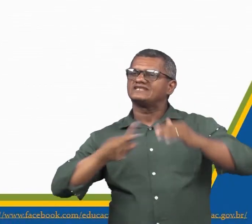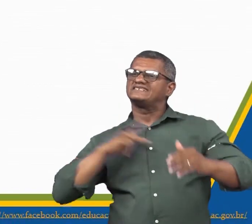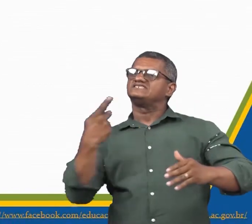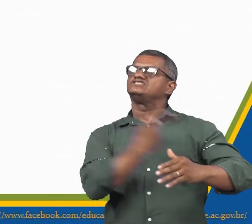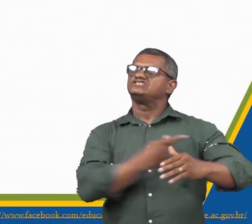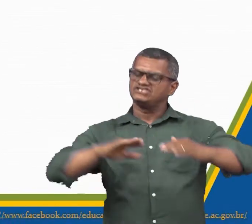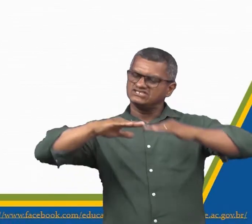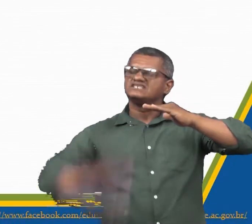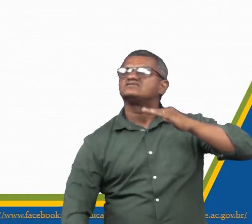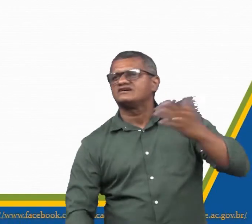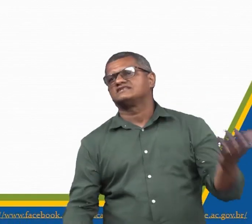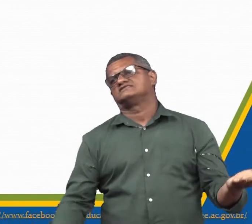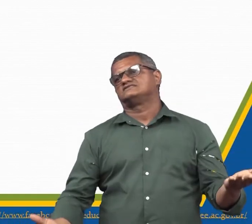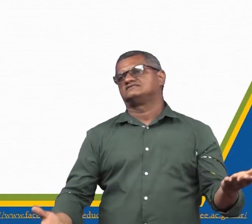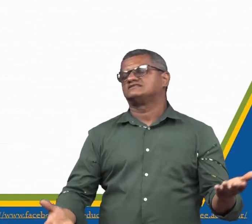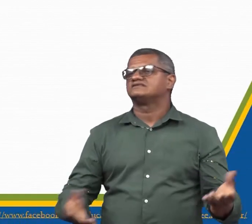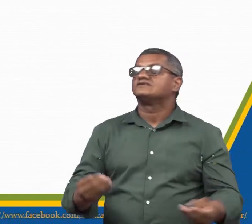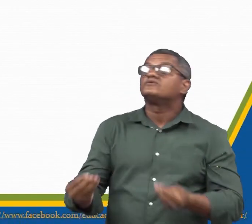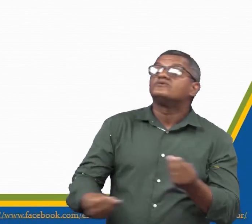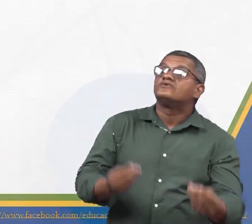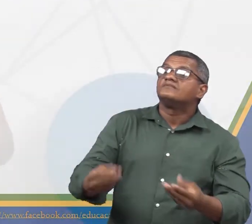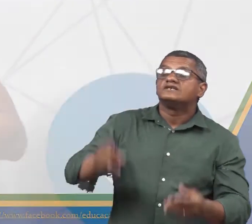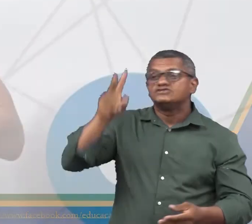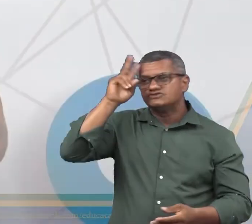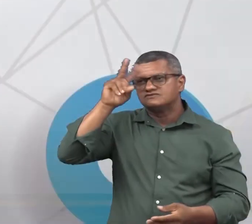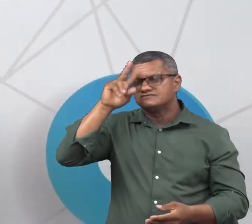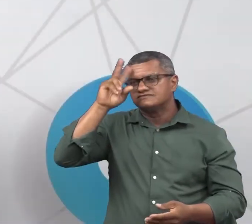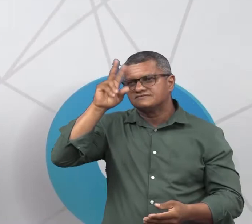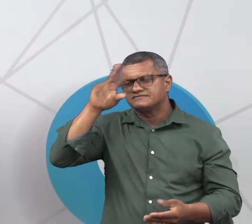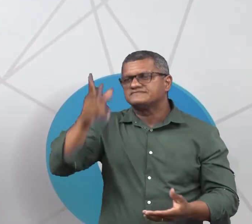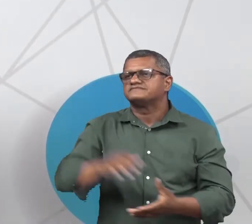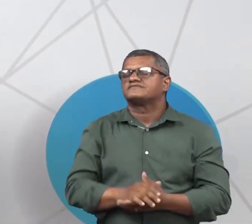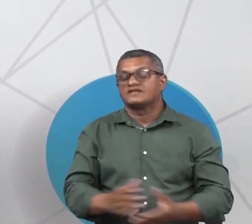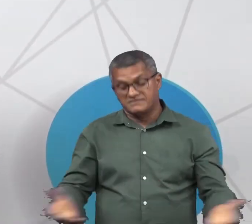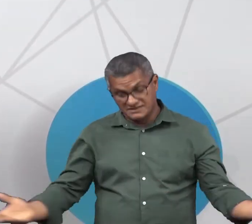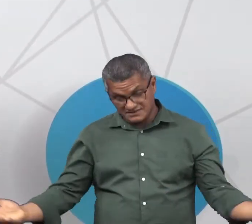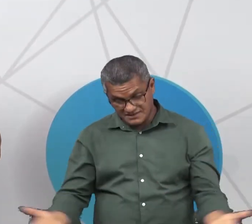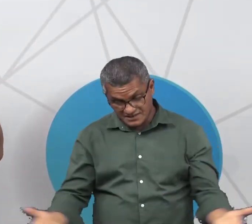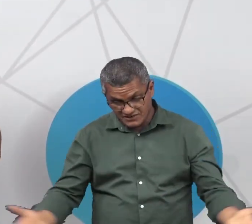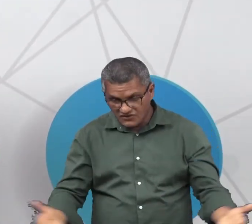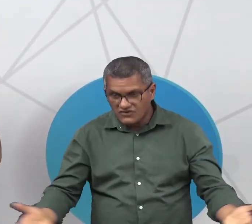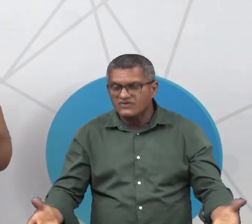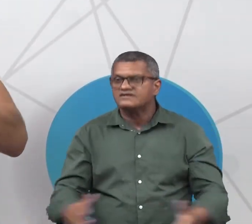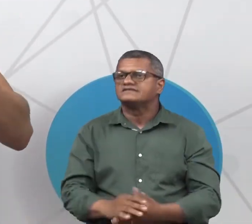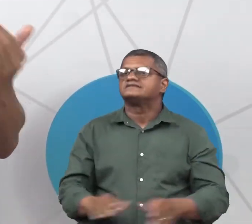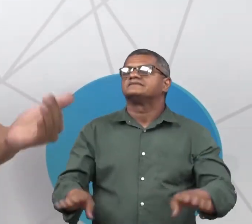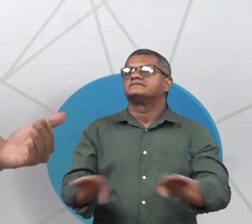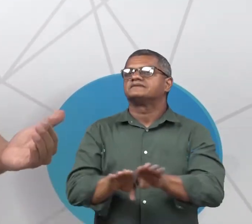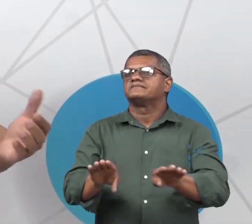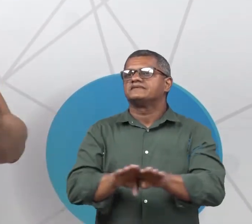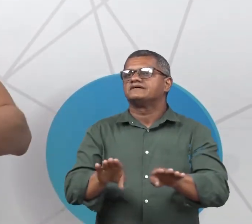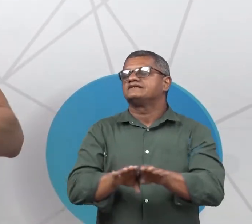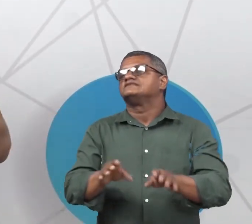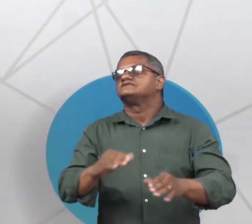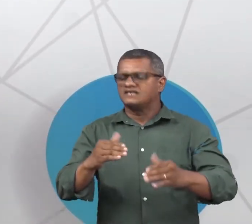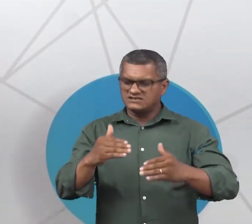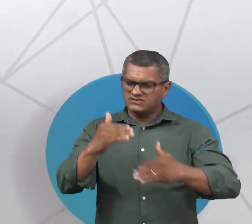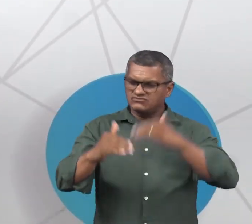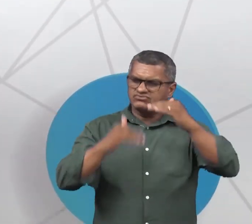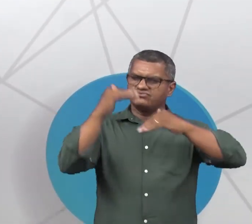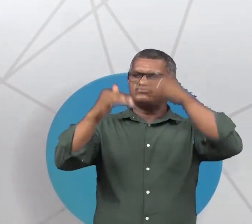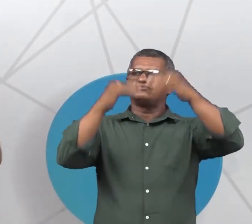gênero. Infelizmente, historicamente e nos nossos dias atuais, apesar de toda a evolução